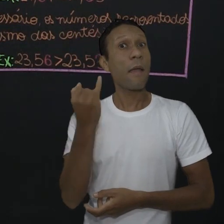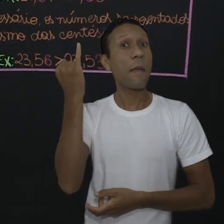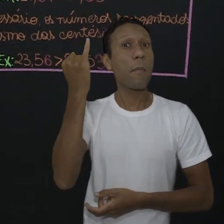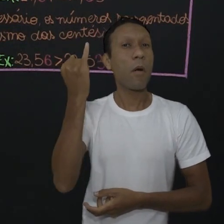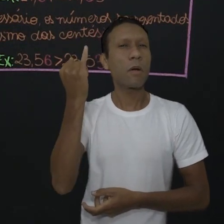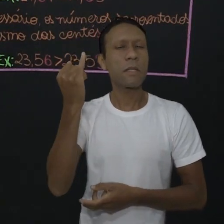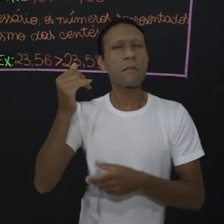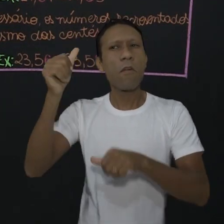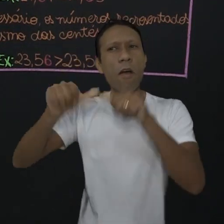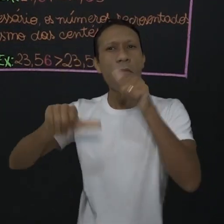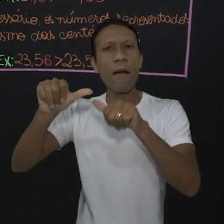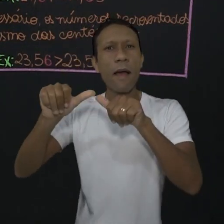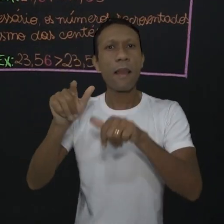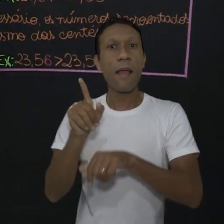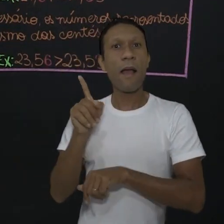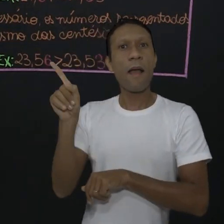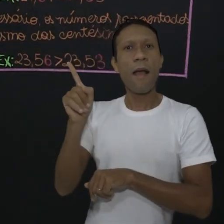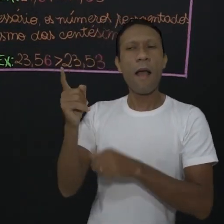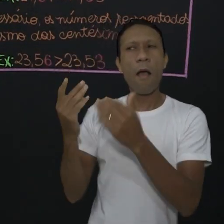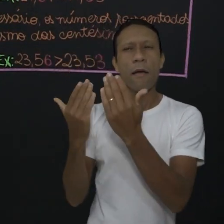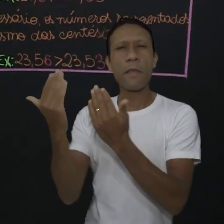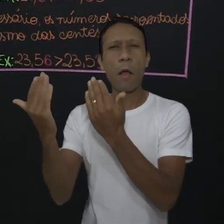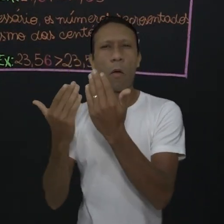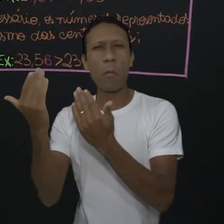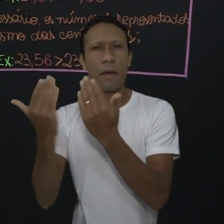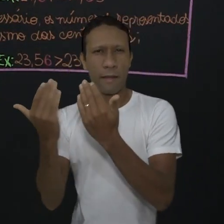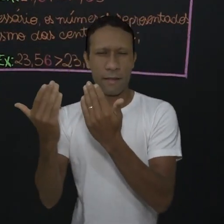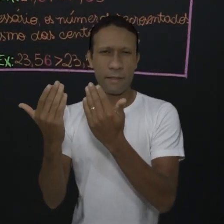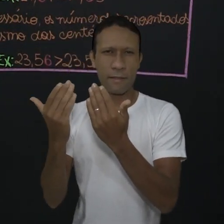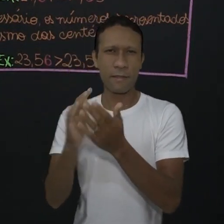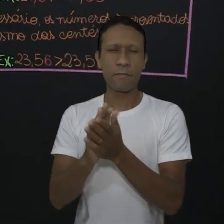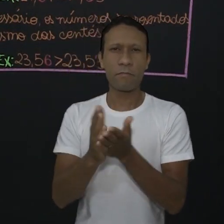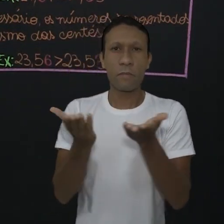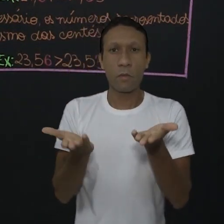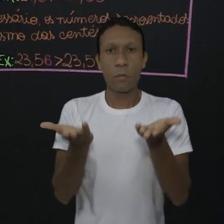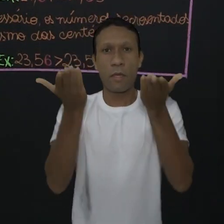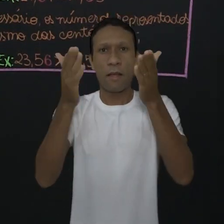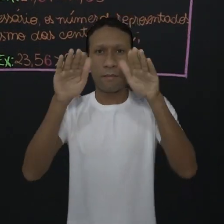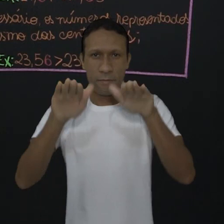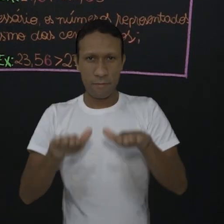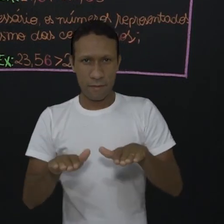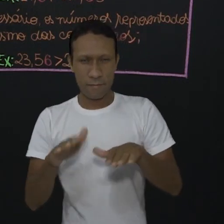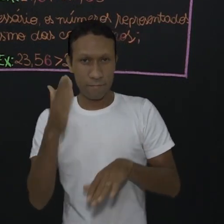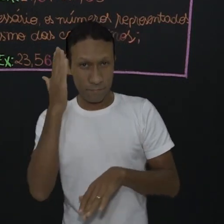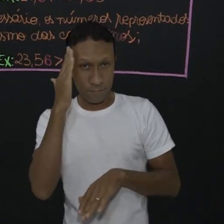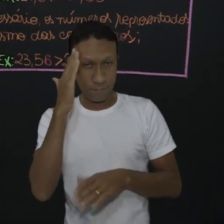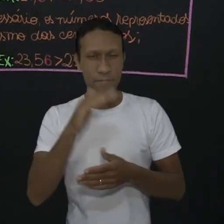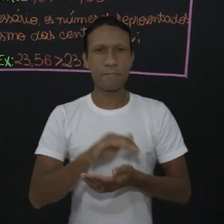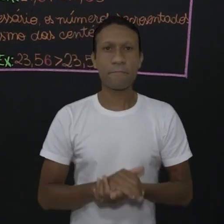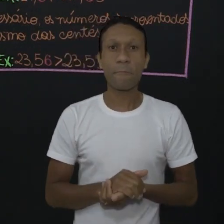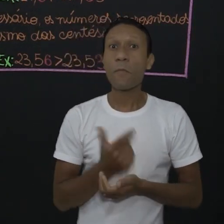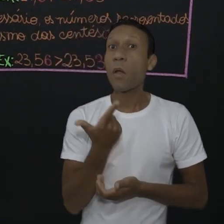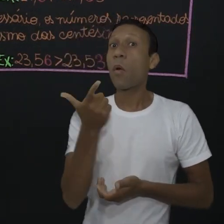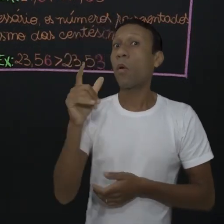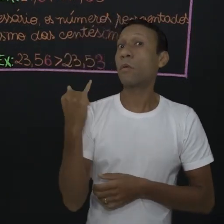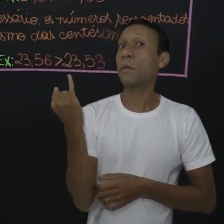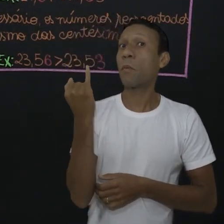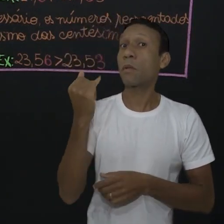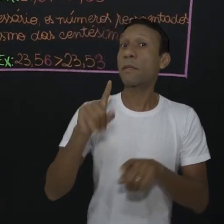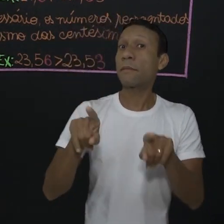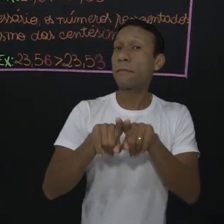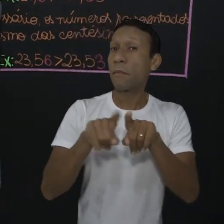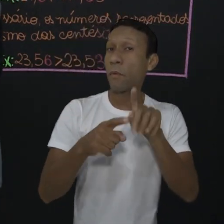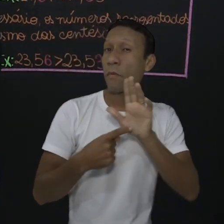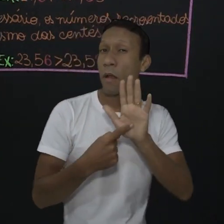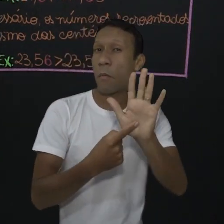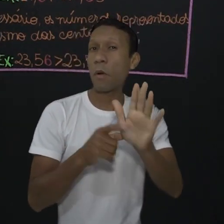importante quando a gente for analisar a comparação entre números decimais. Perfeito? Outra coisa importante que eu quero te mostrar